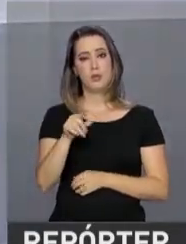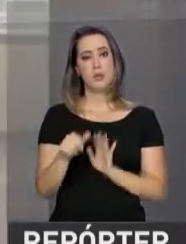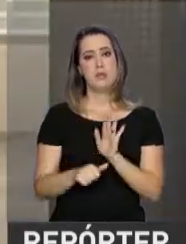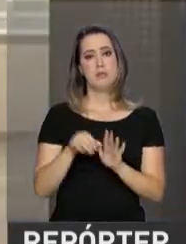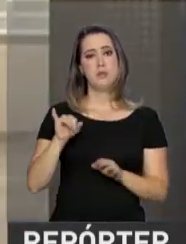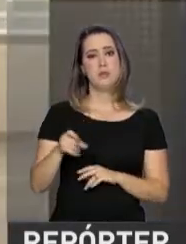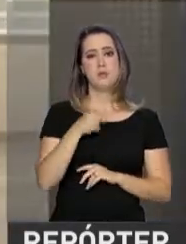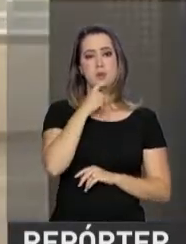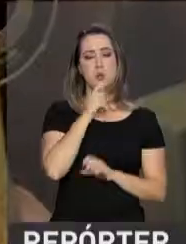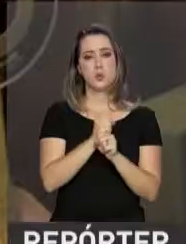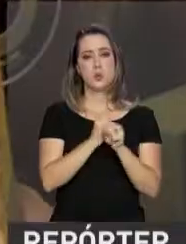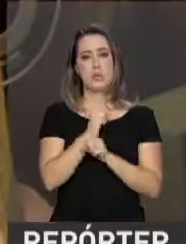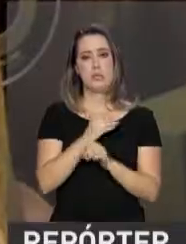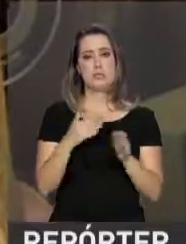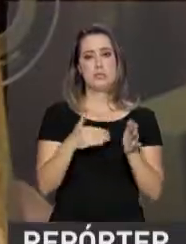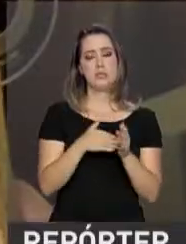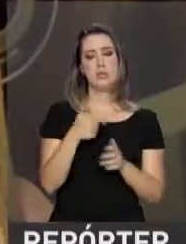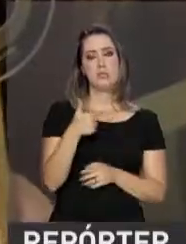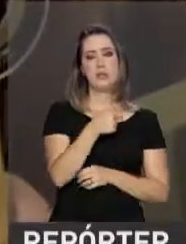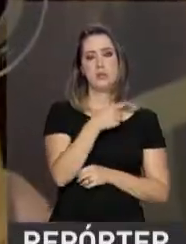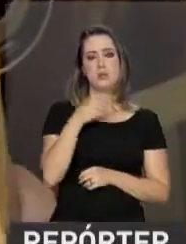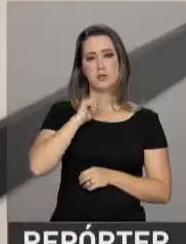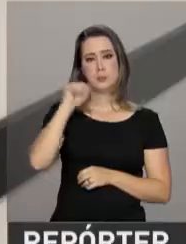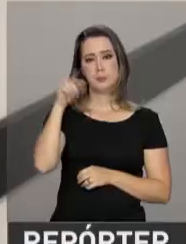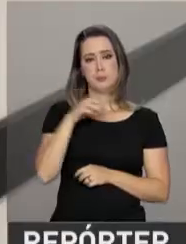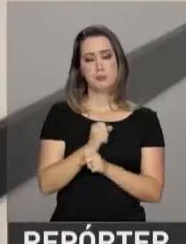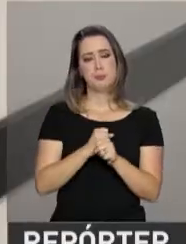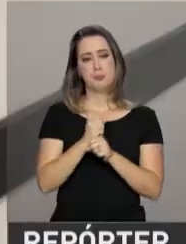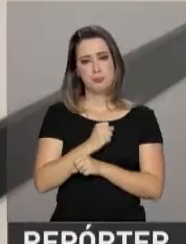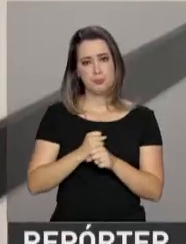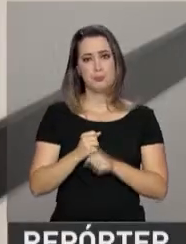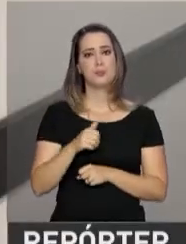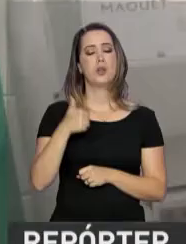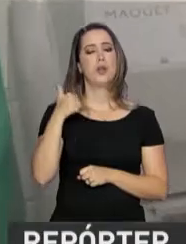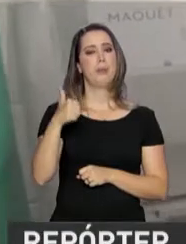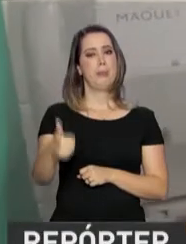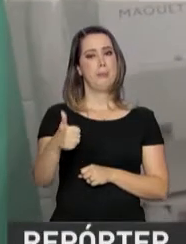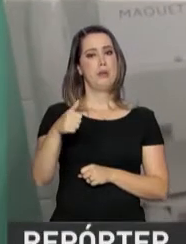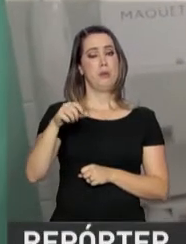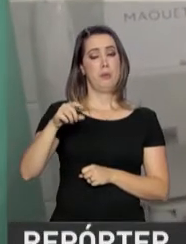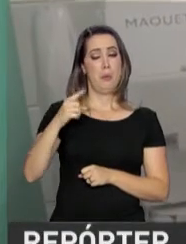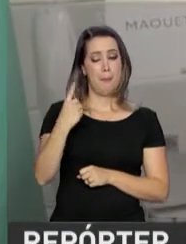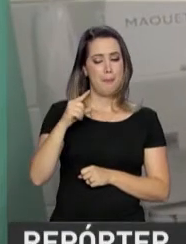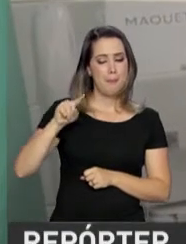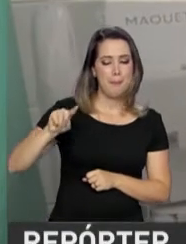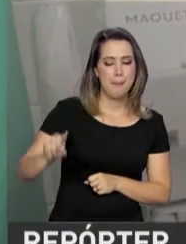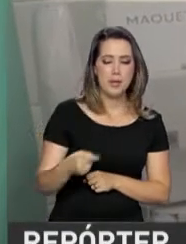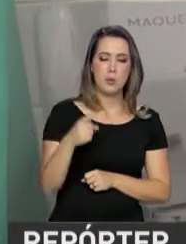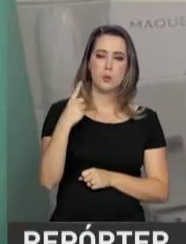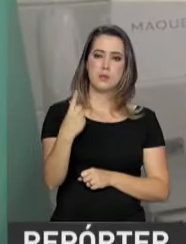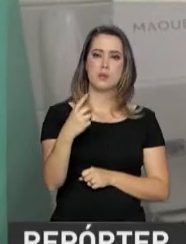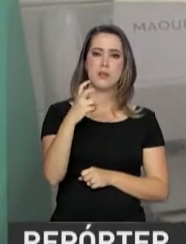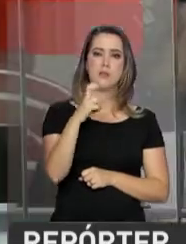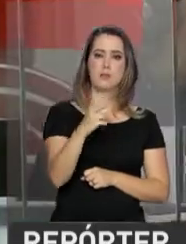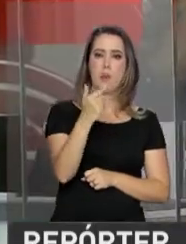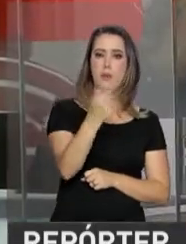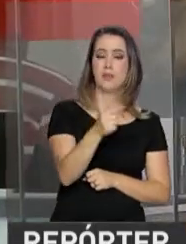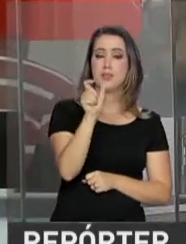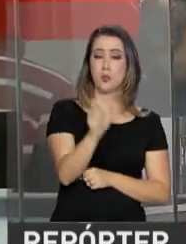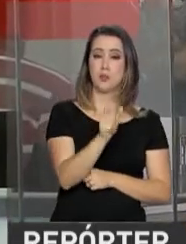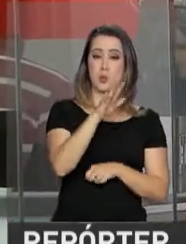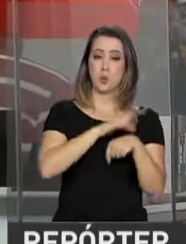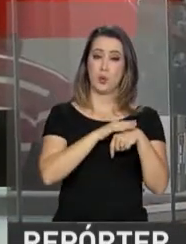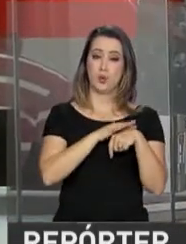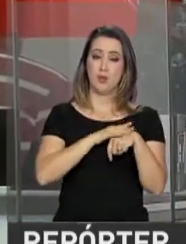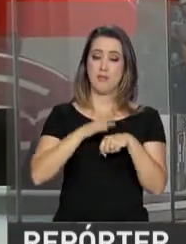de julho do ano passado e 17 de abril deste ano foram confirmados mil 157 casos de febre amarela